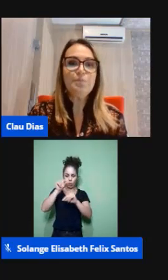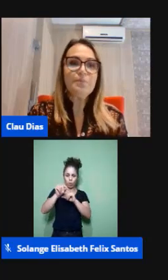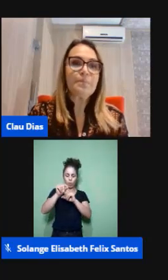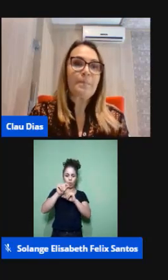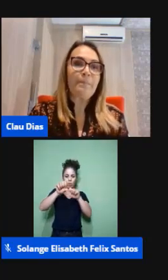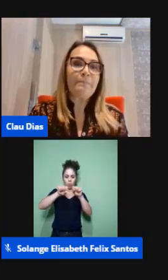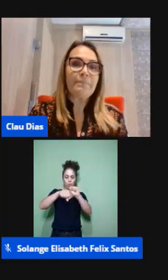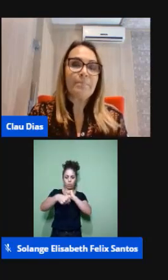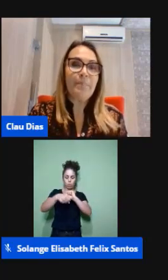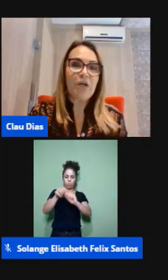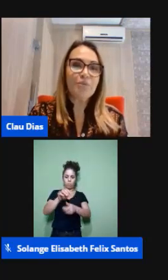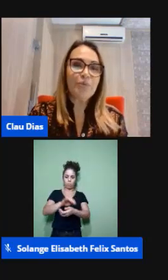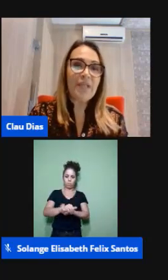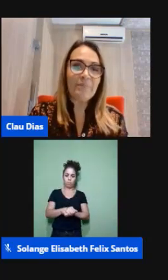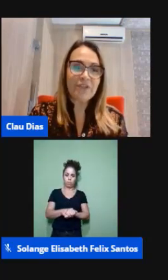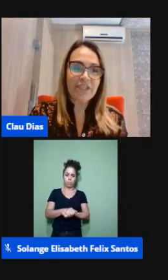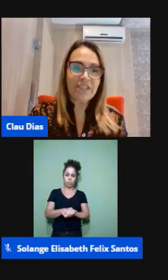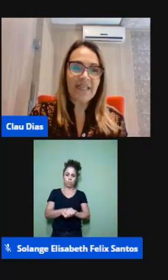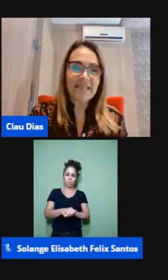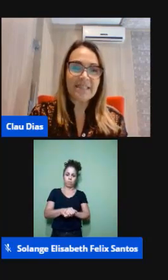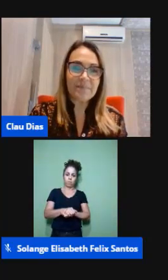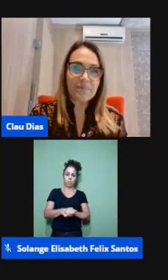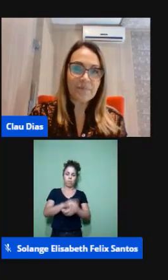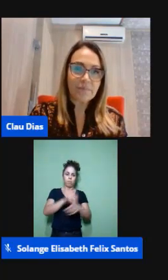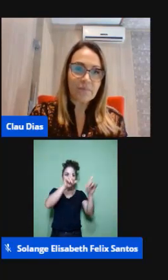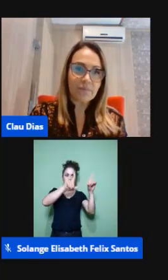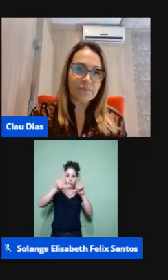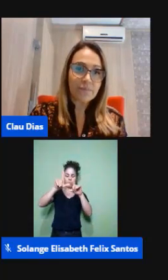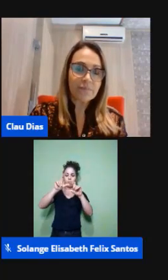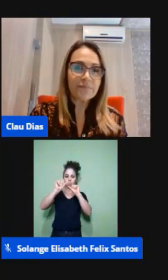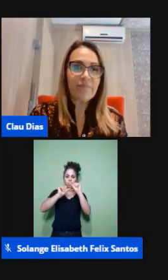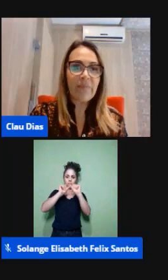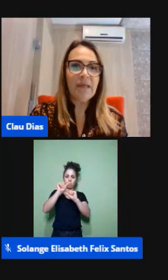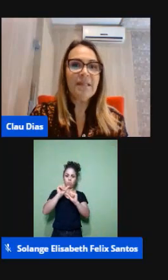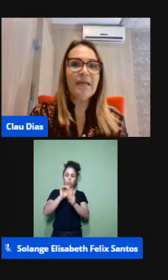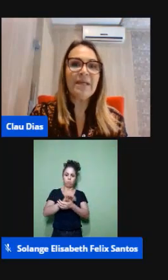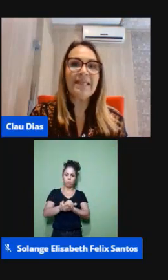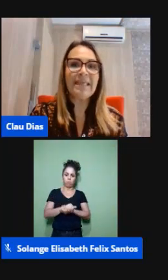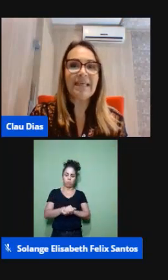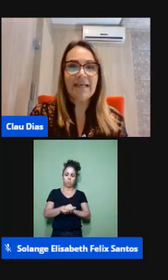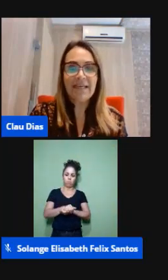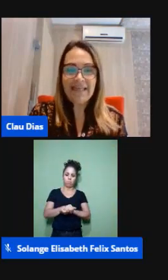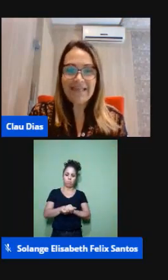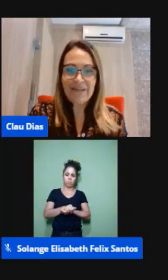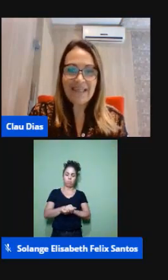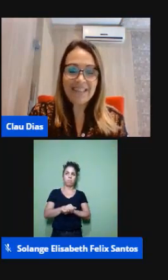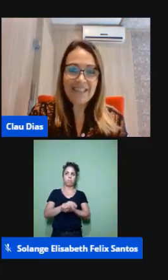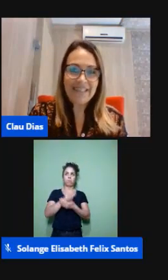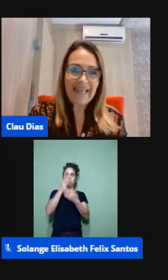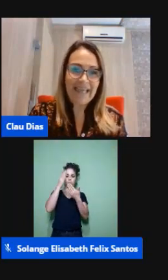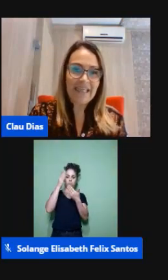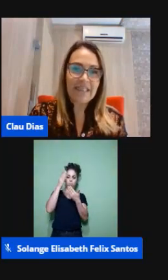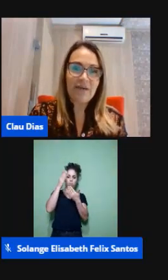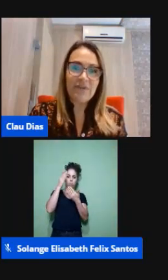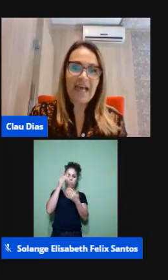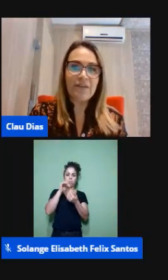formação. Pode mudar, por gentileza. Então, aqui, o que a gente tem aqui, né? Um teatro